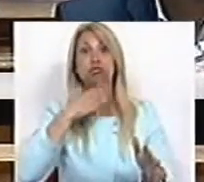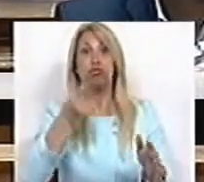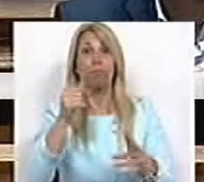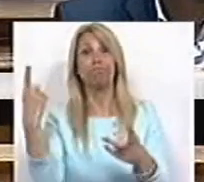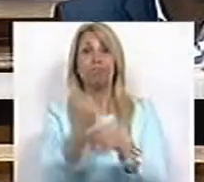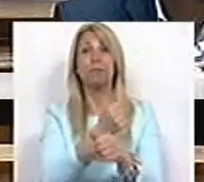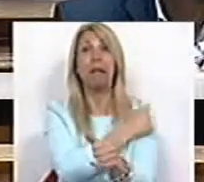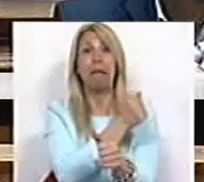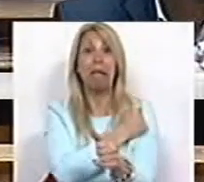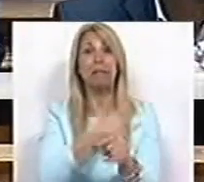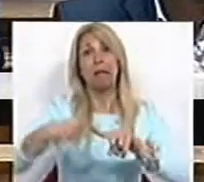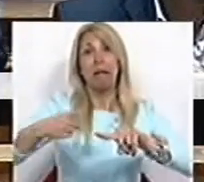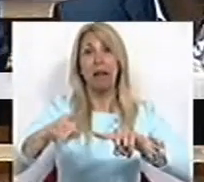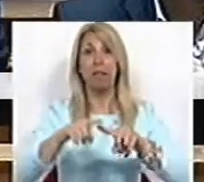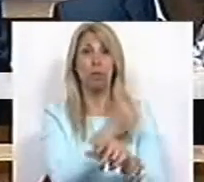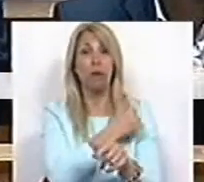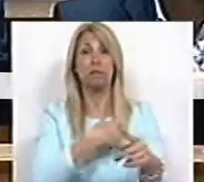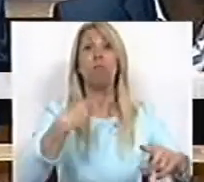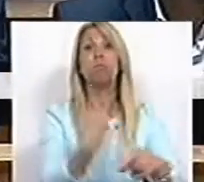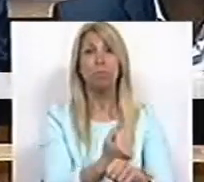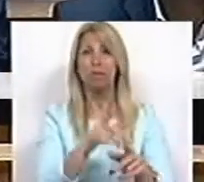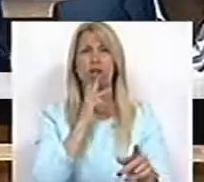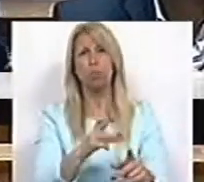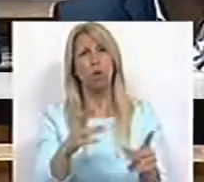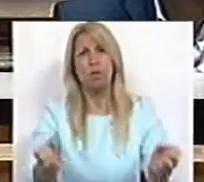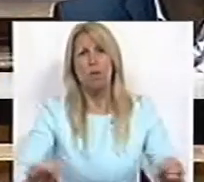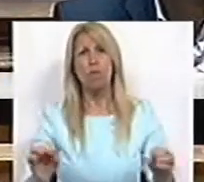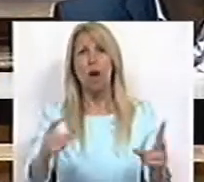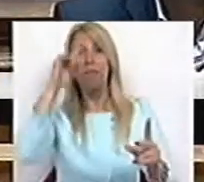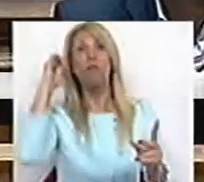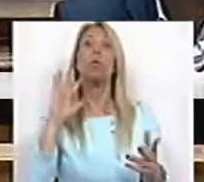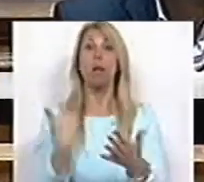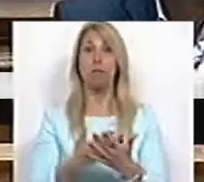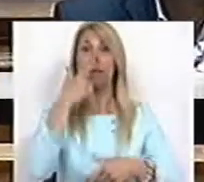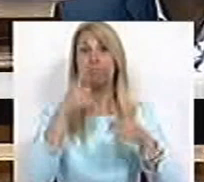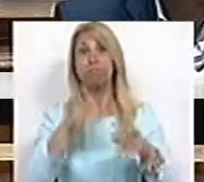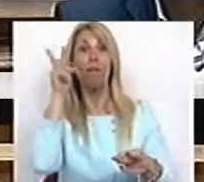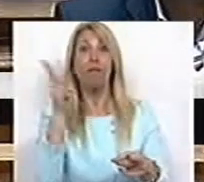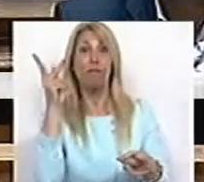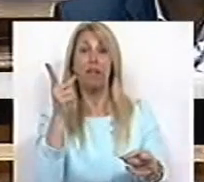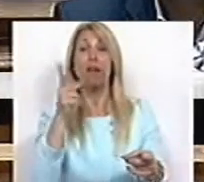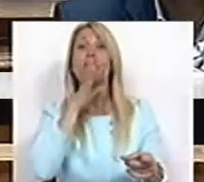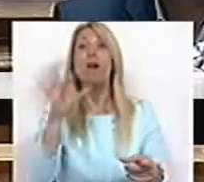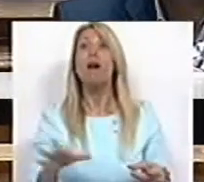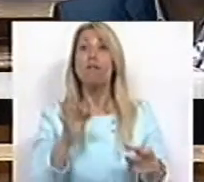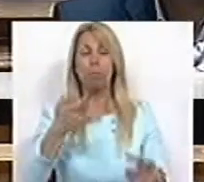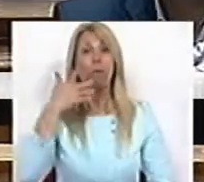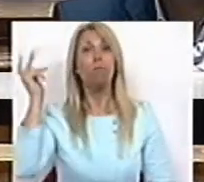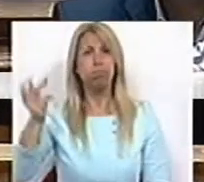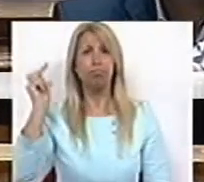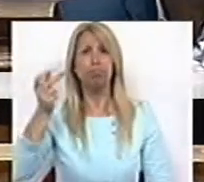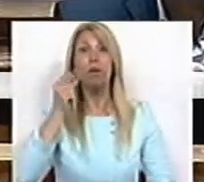foi a resposta e que apenas dificulta a vida das famílias. Sabemos também como estes anos de políticas de